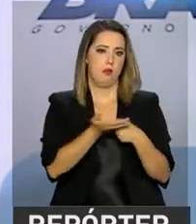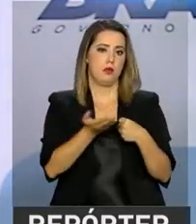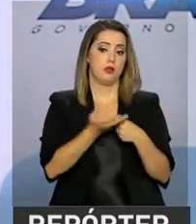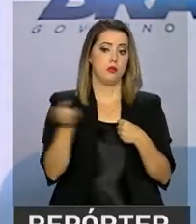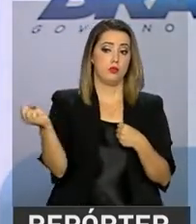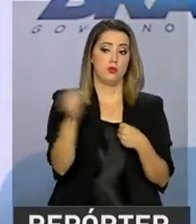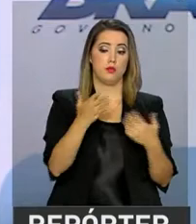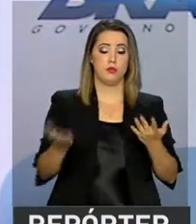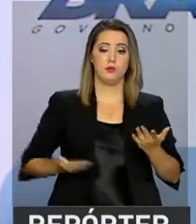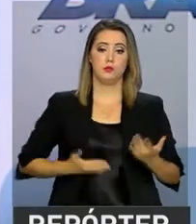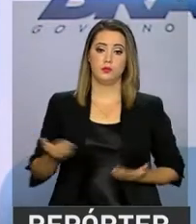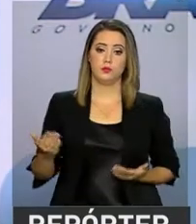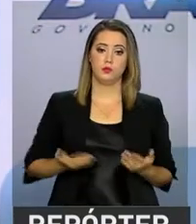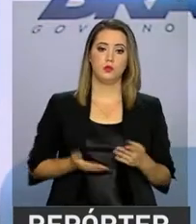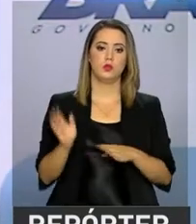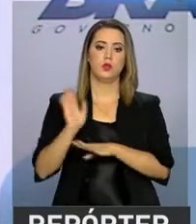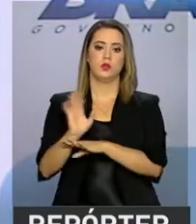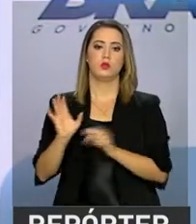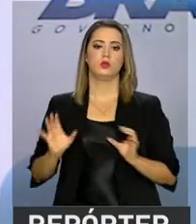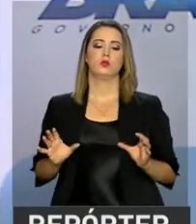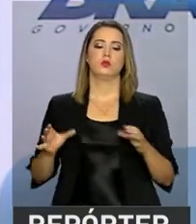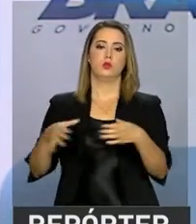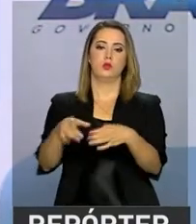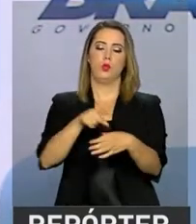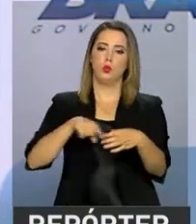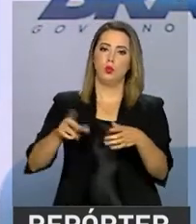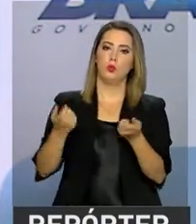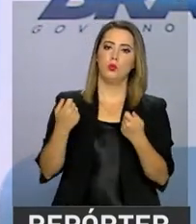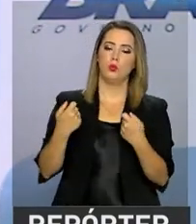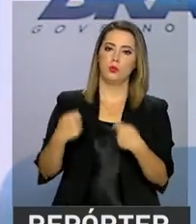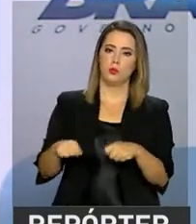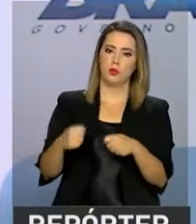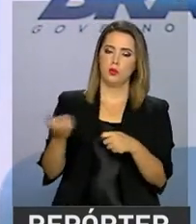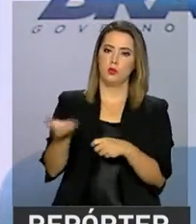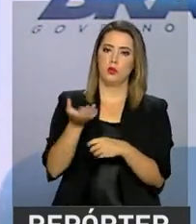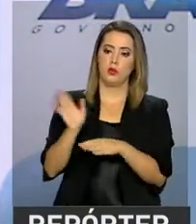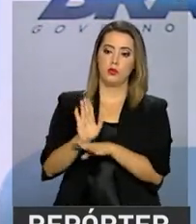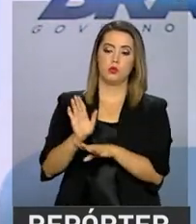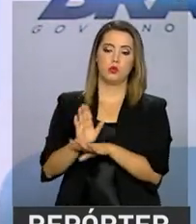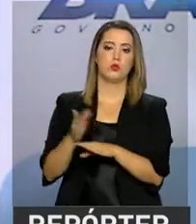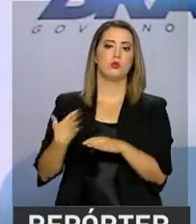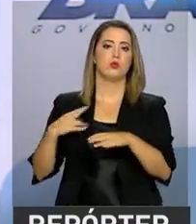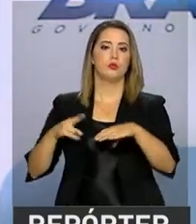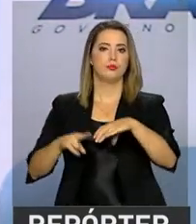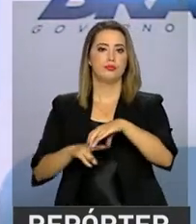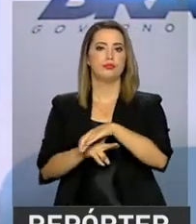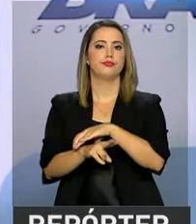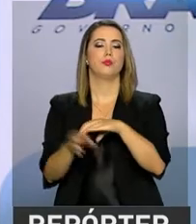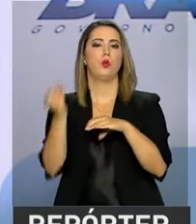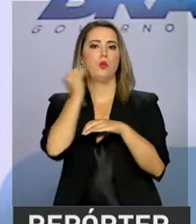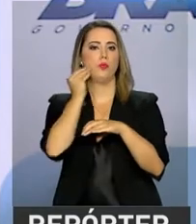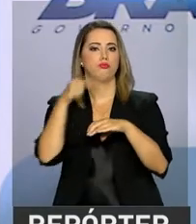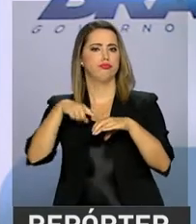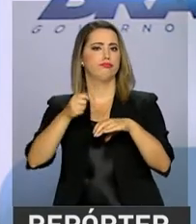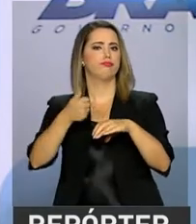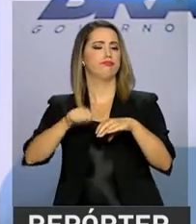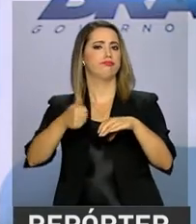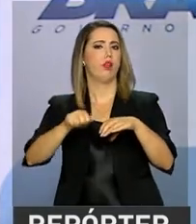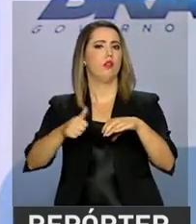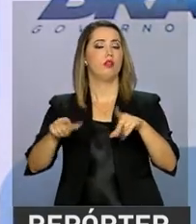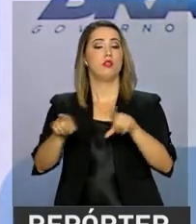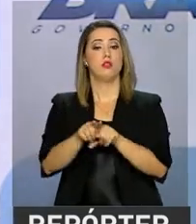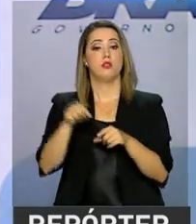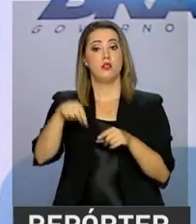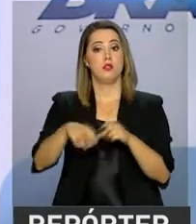apoiando entidades filantrópicas que tem aí o interesse em implantar o serviço e através da fabricação